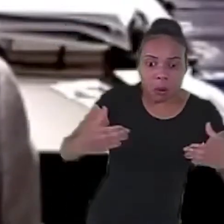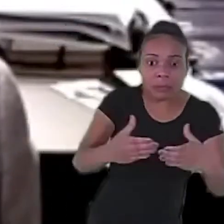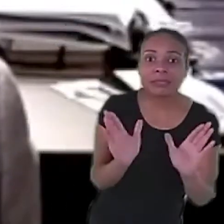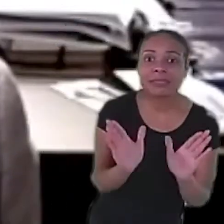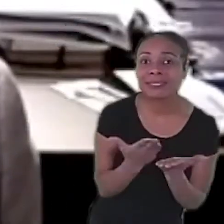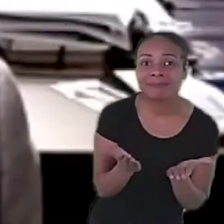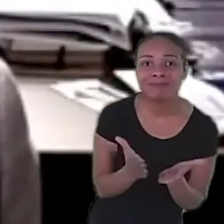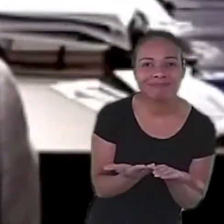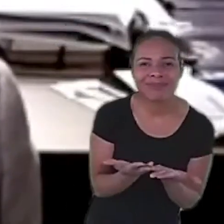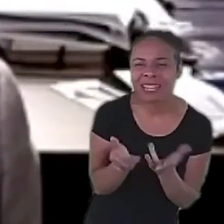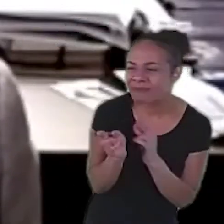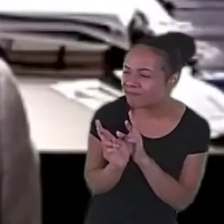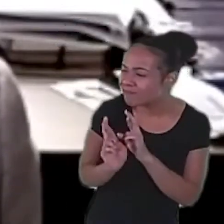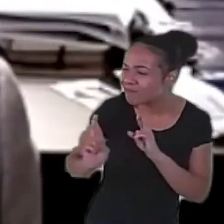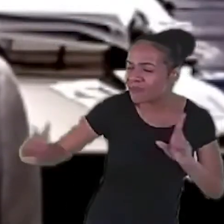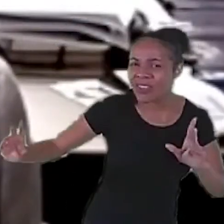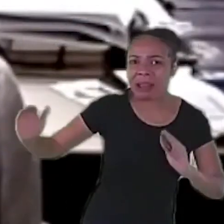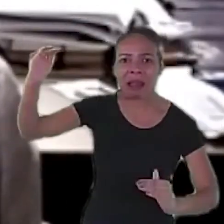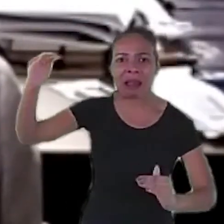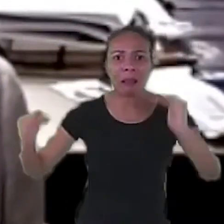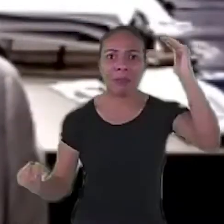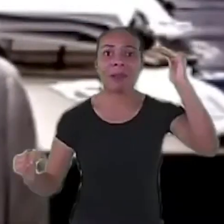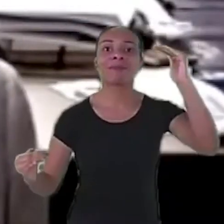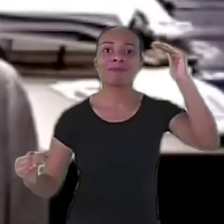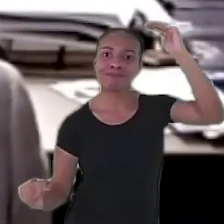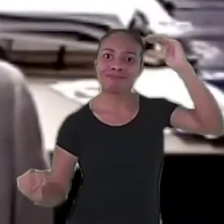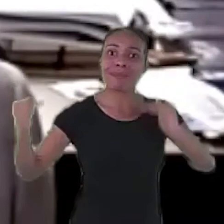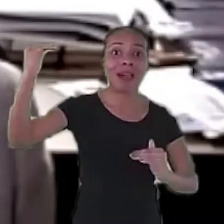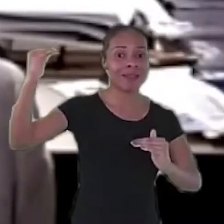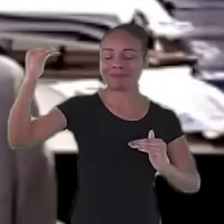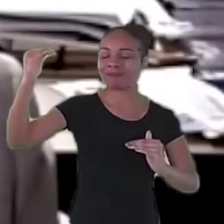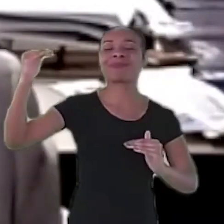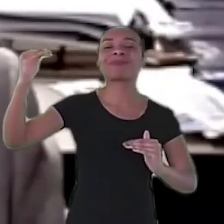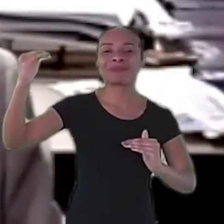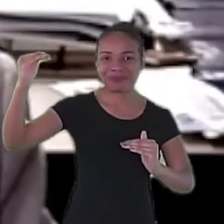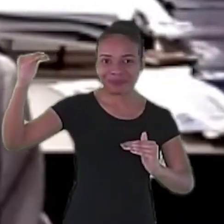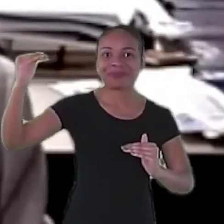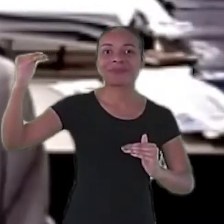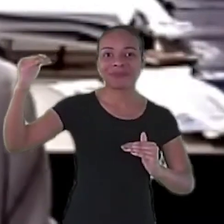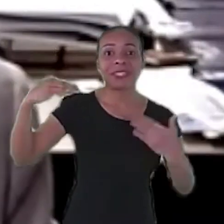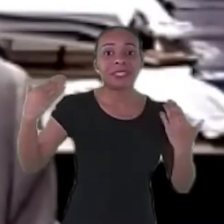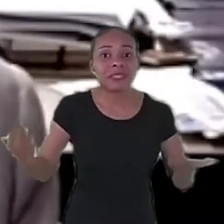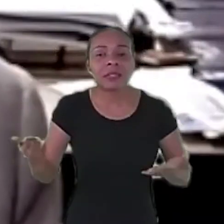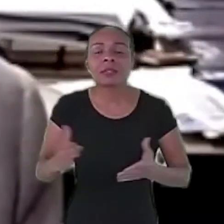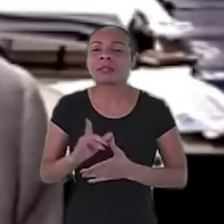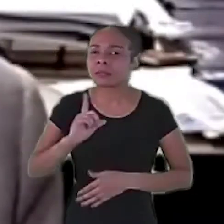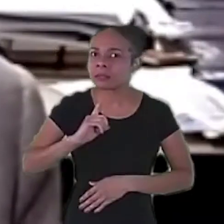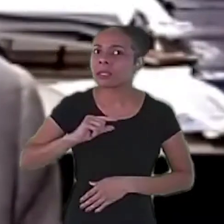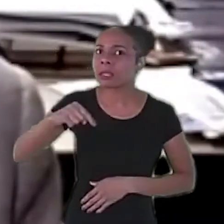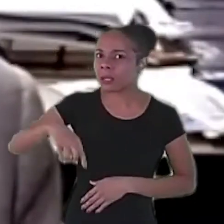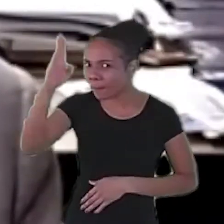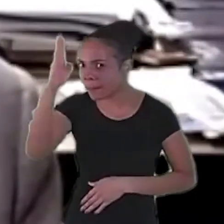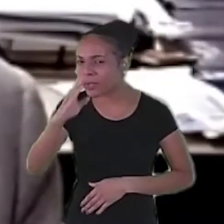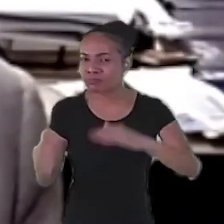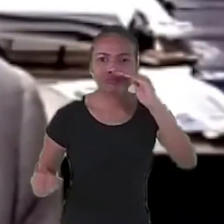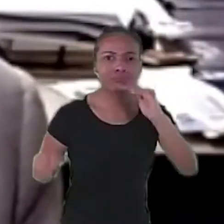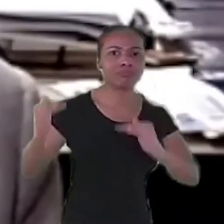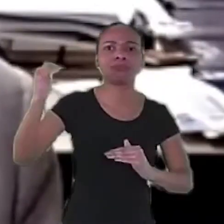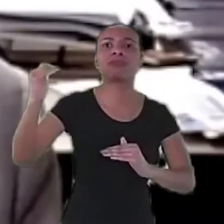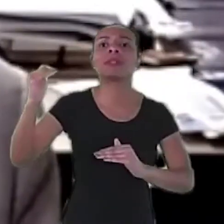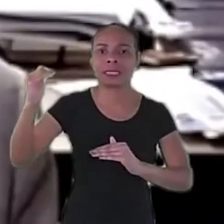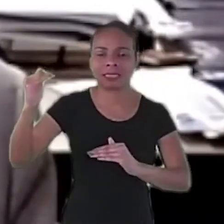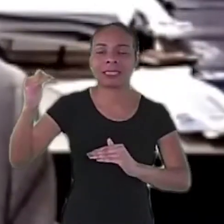são experiências que nós podemos absorver. E uma coisa central: eles planejam e executam